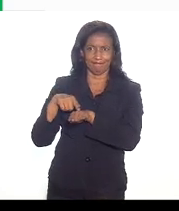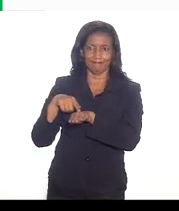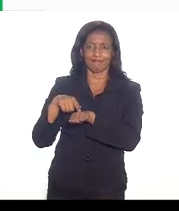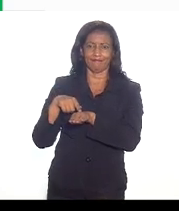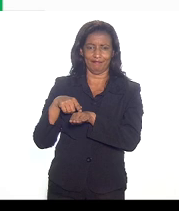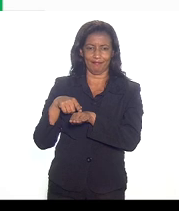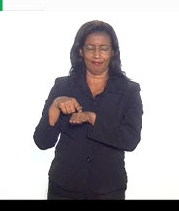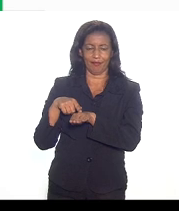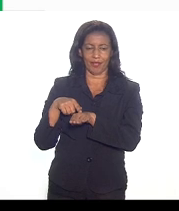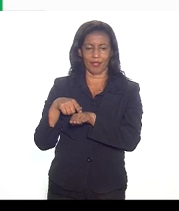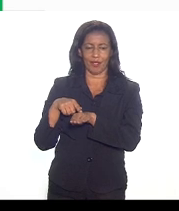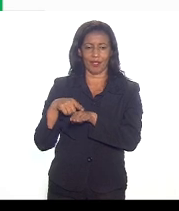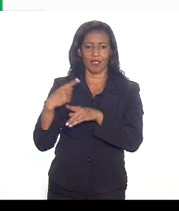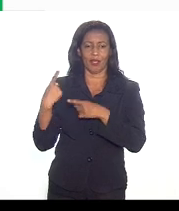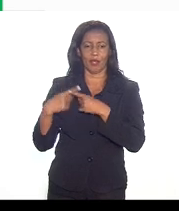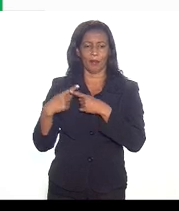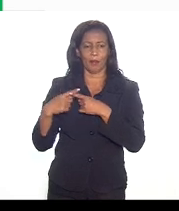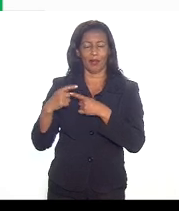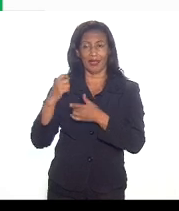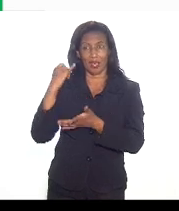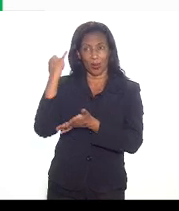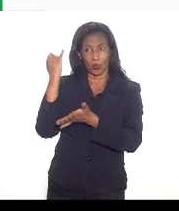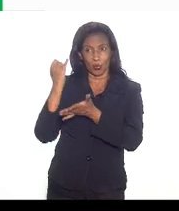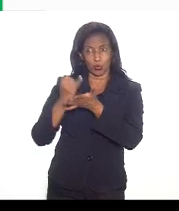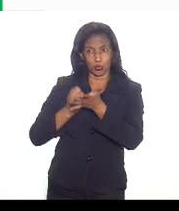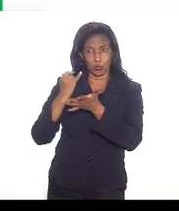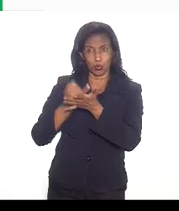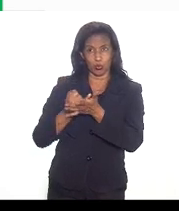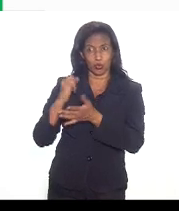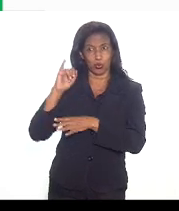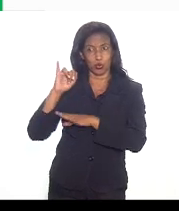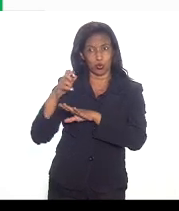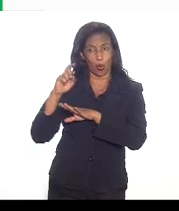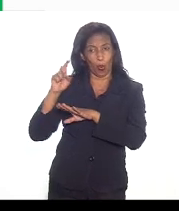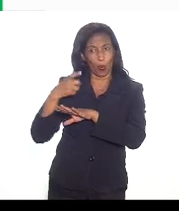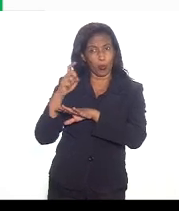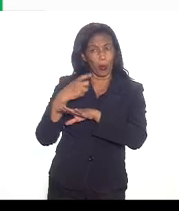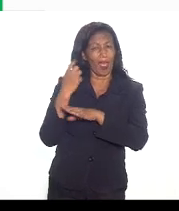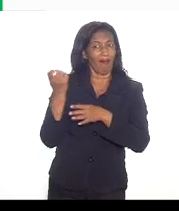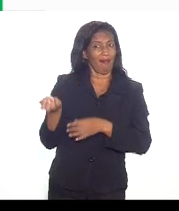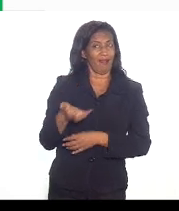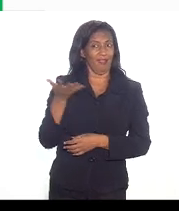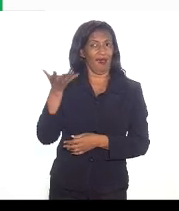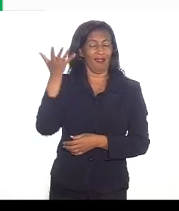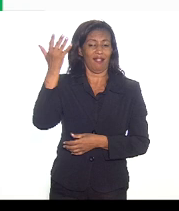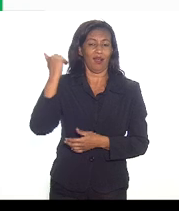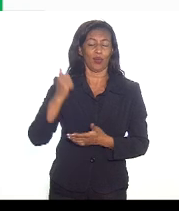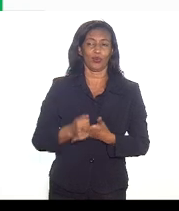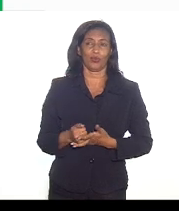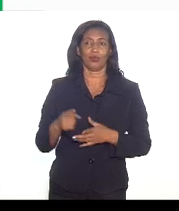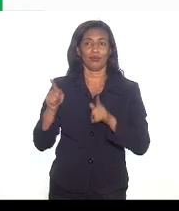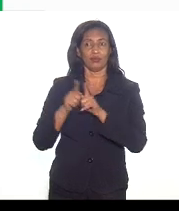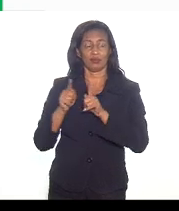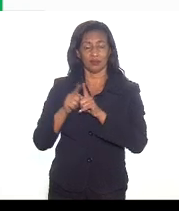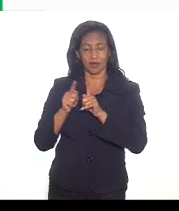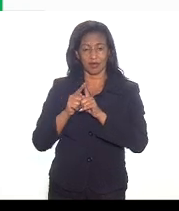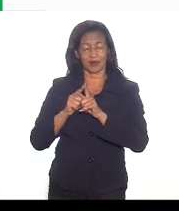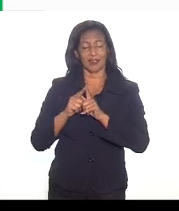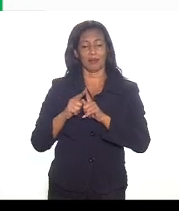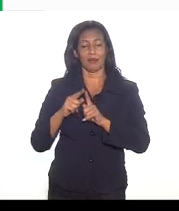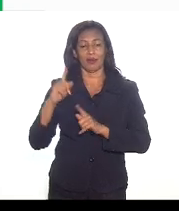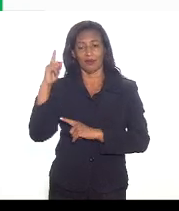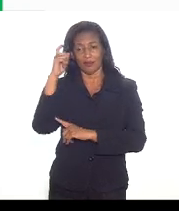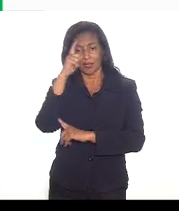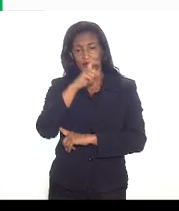câmbio sobrevalorizado, uma taxa de juros muito alta desde o Plano Real, teve alguma desindustrialização significativa.